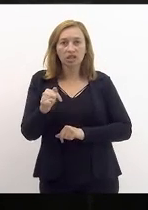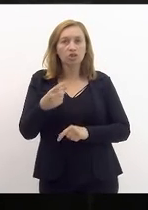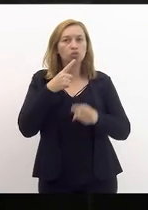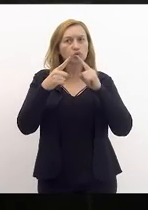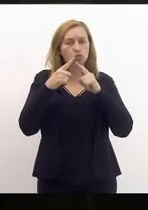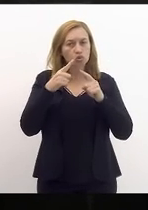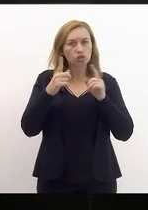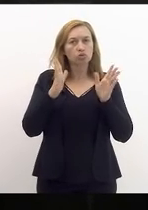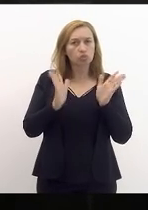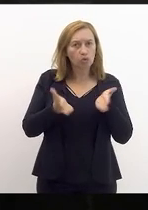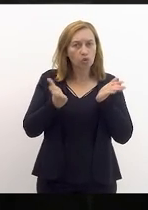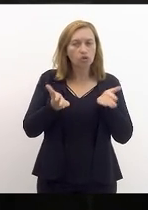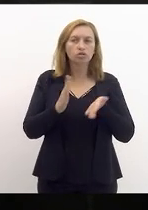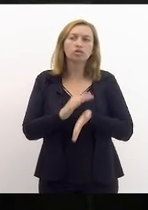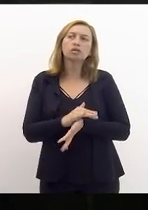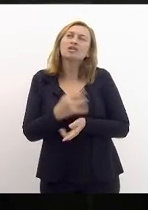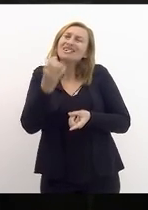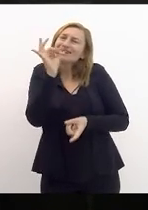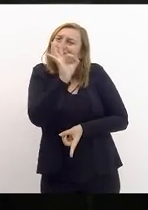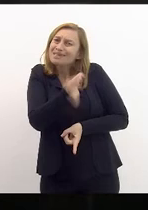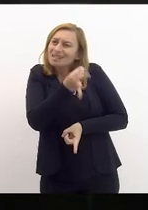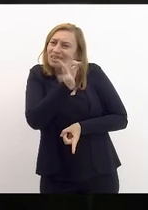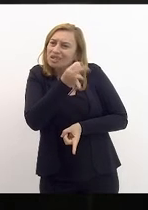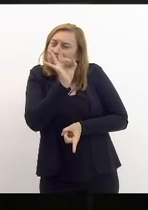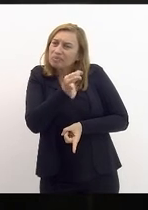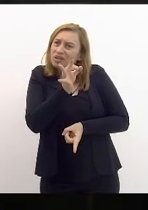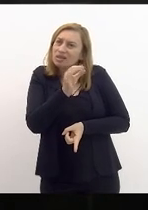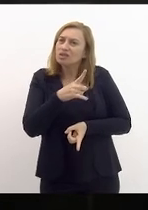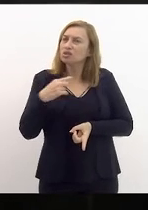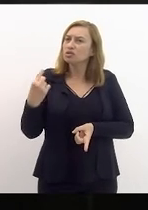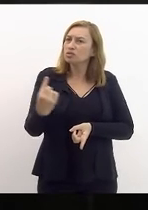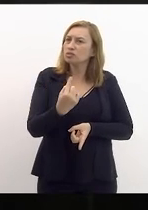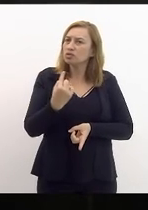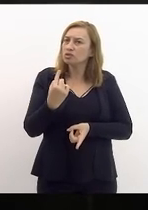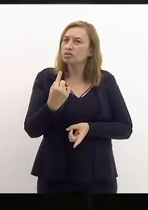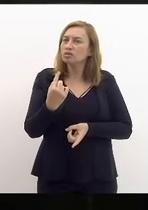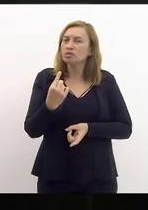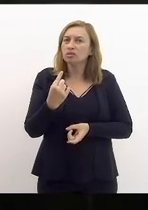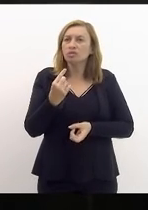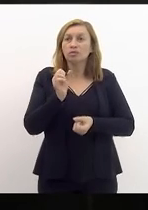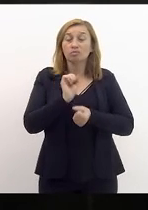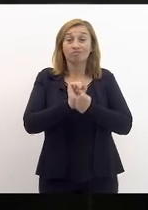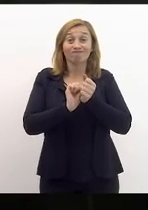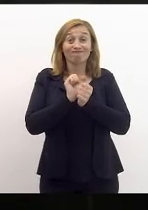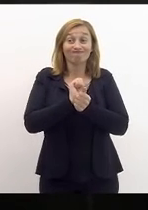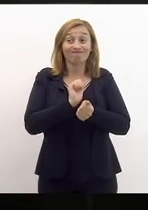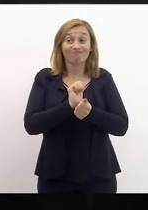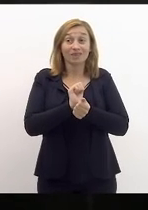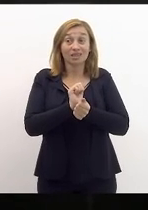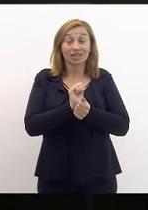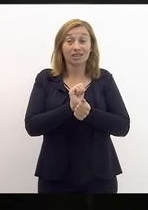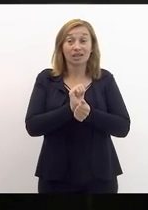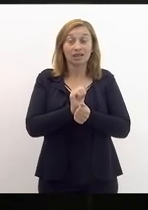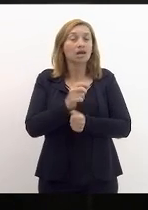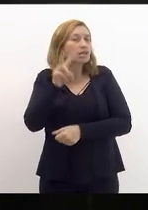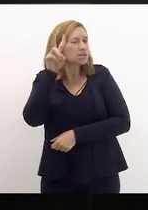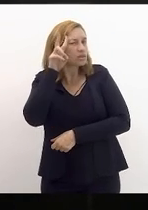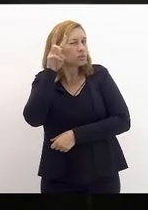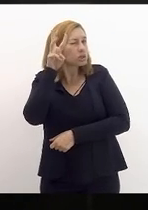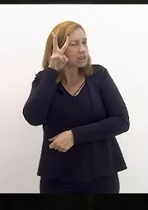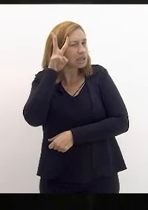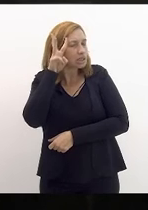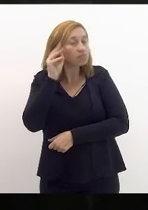a pauta exatamente que estamos na expectativa de segunda